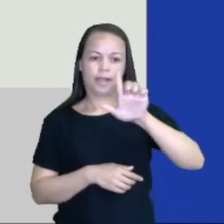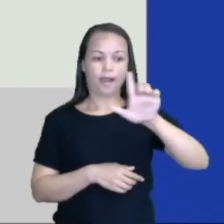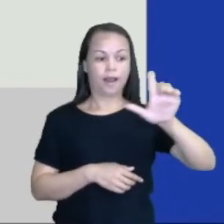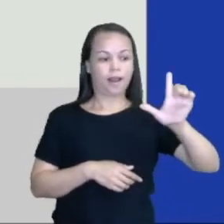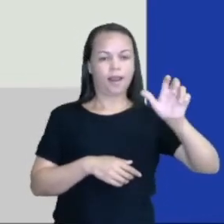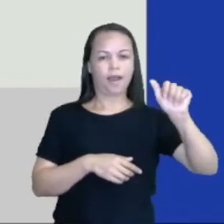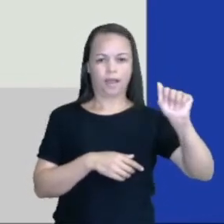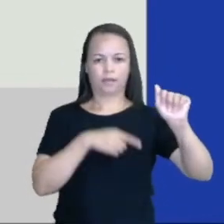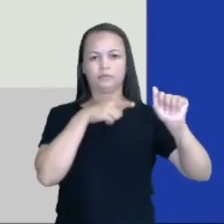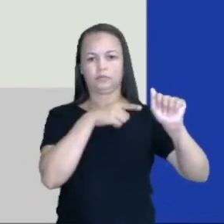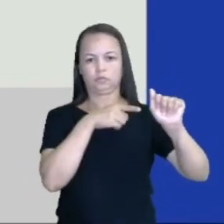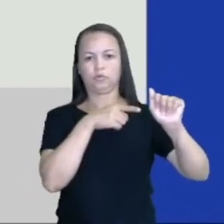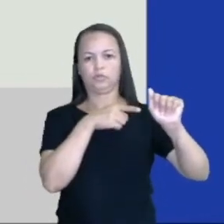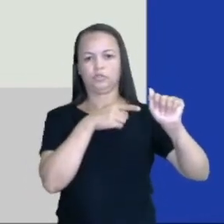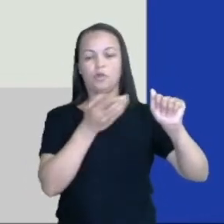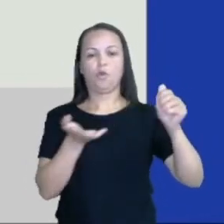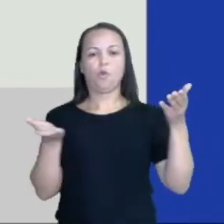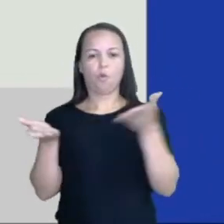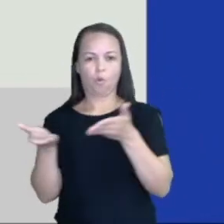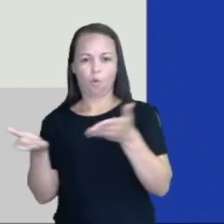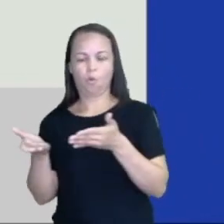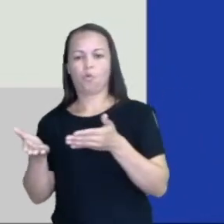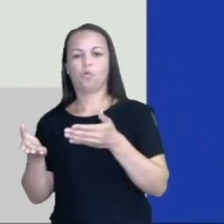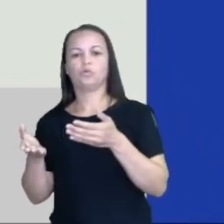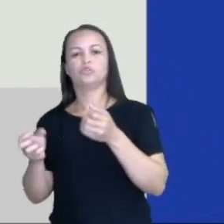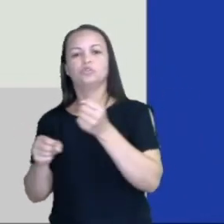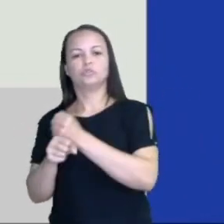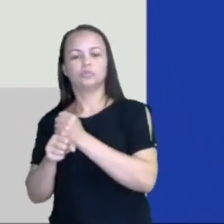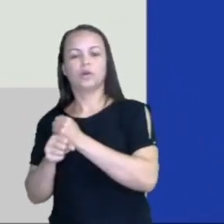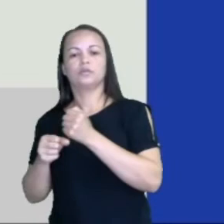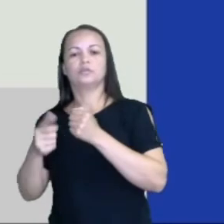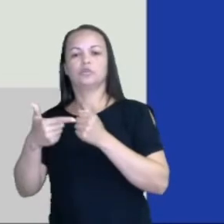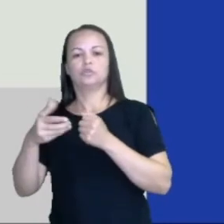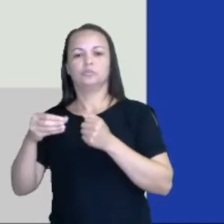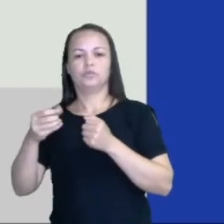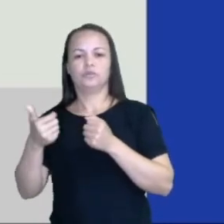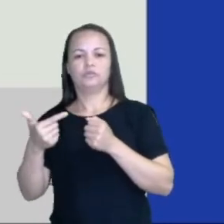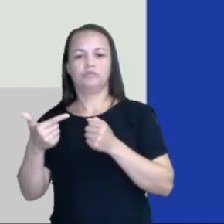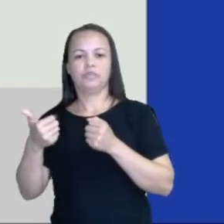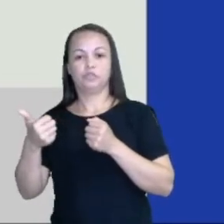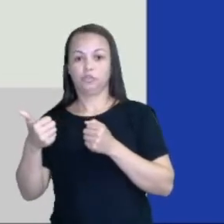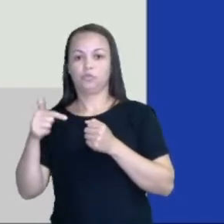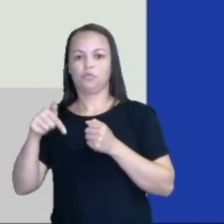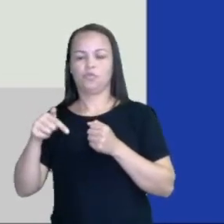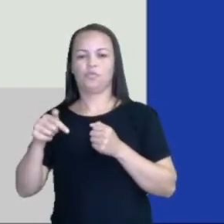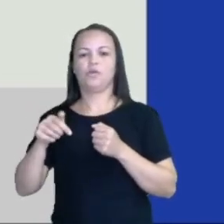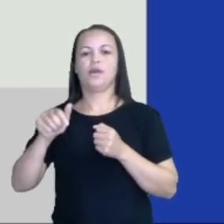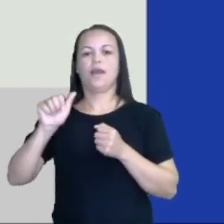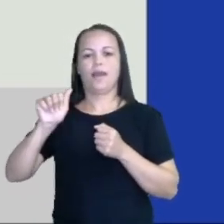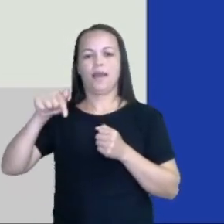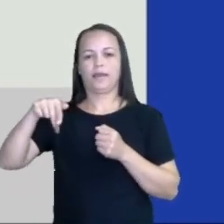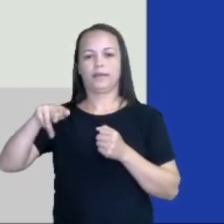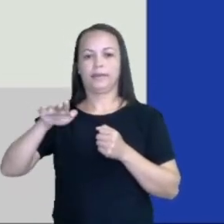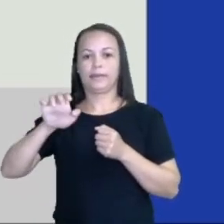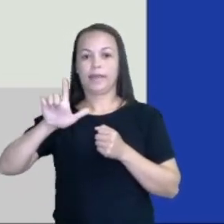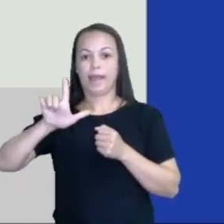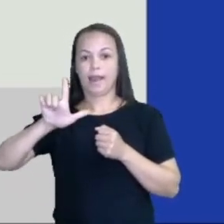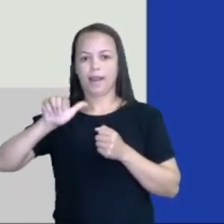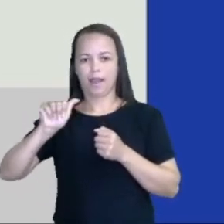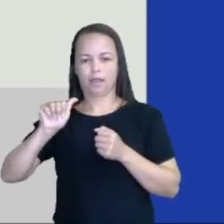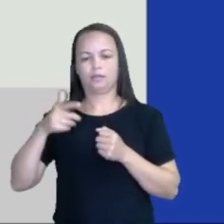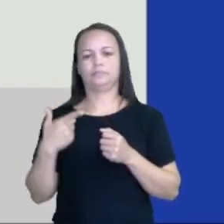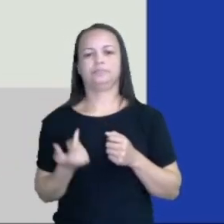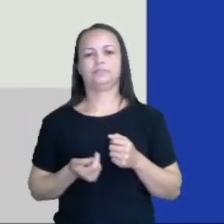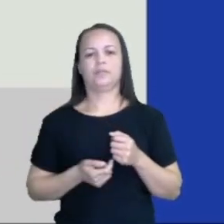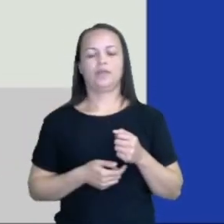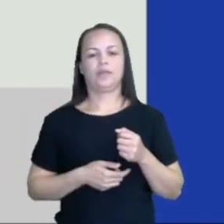escrevia com dois L's. Hoje, em 2021, ela se escreve com apenas um L. Boca.